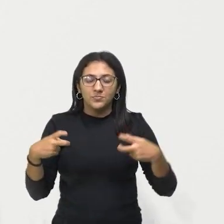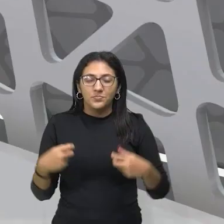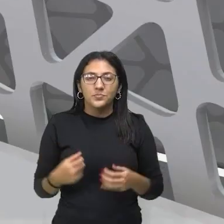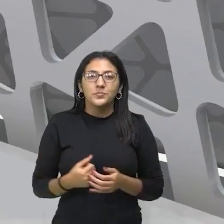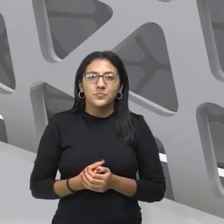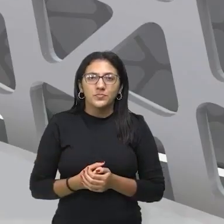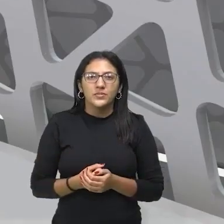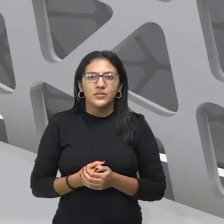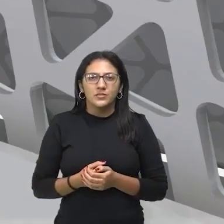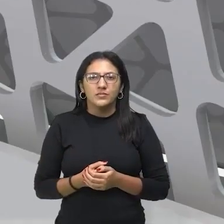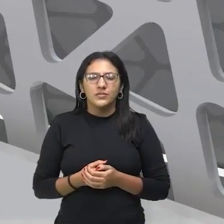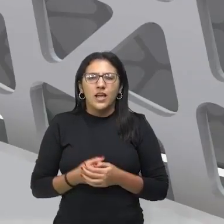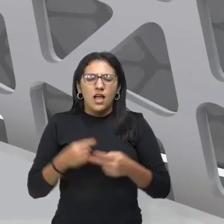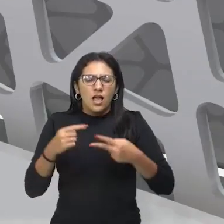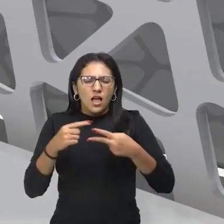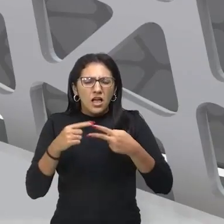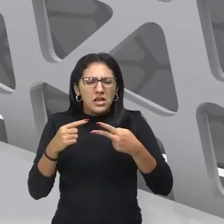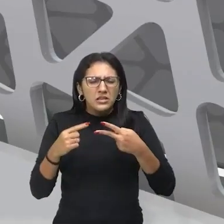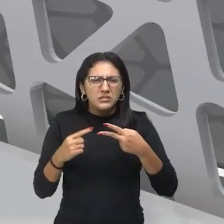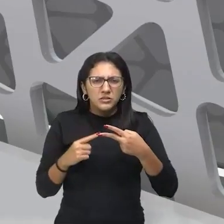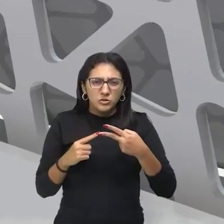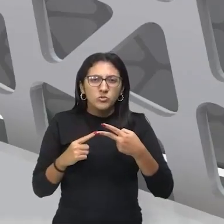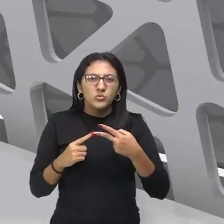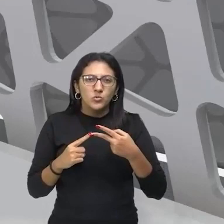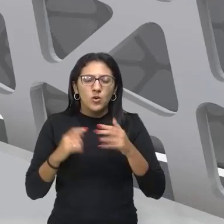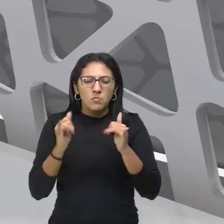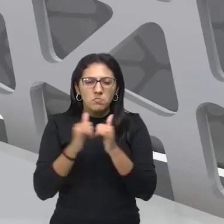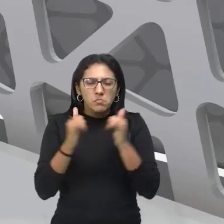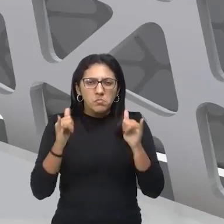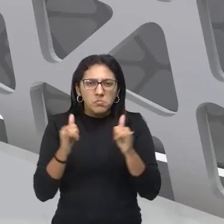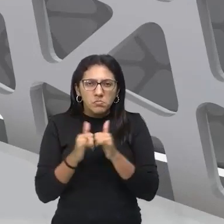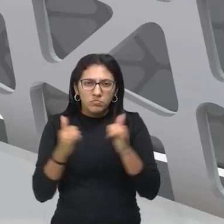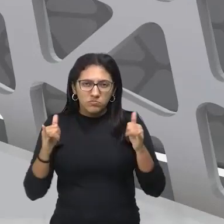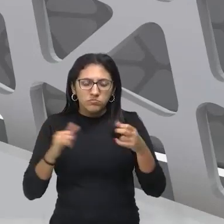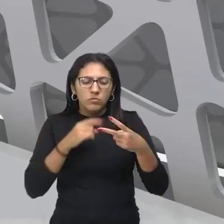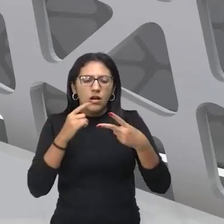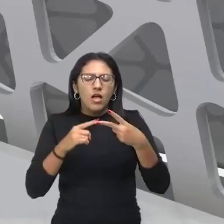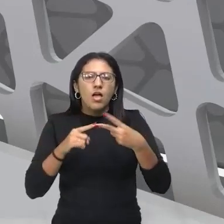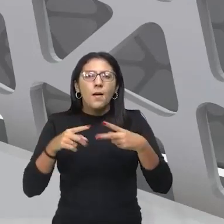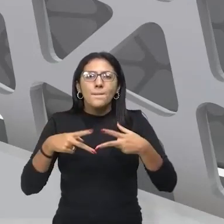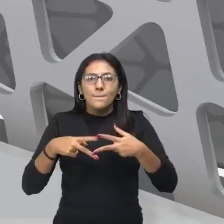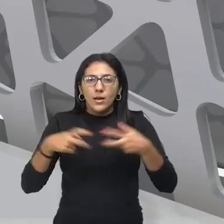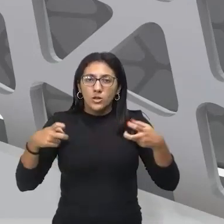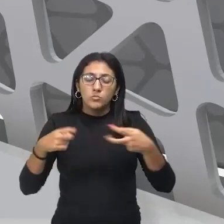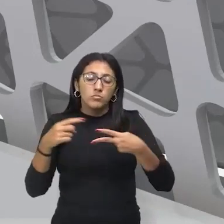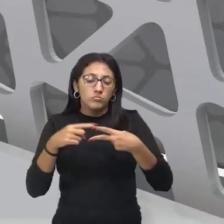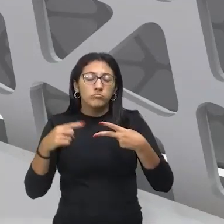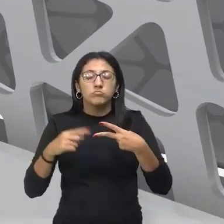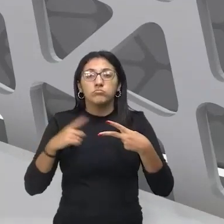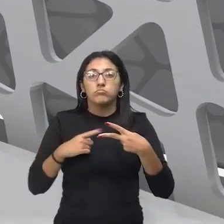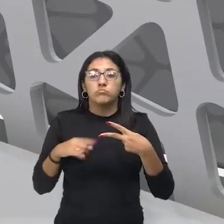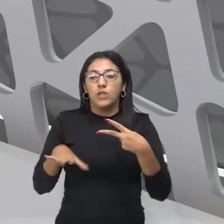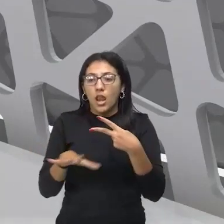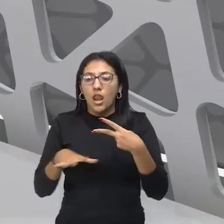e a Companhia do São Francisco ainda são empresas públicas, né? Apesar de